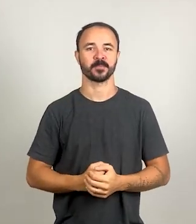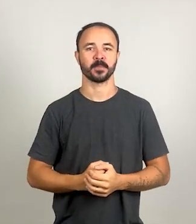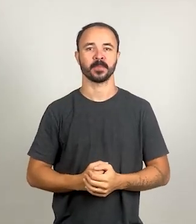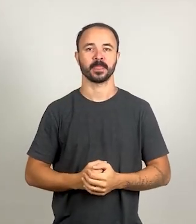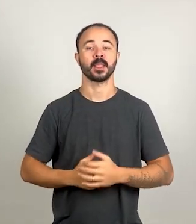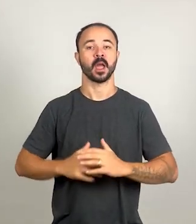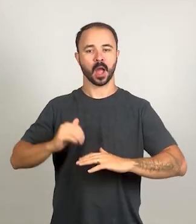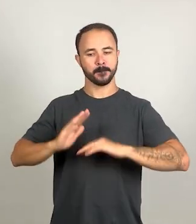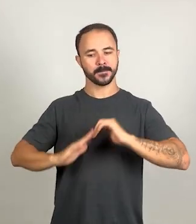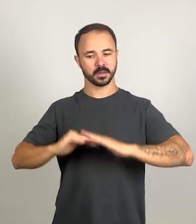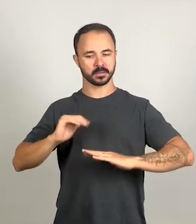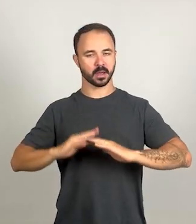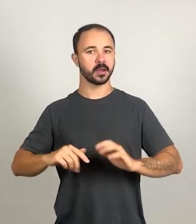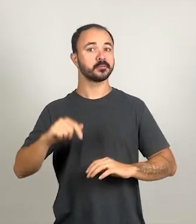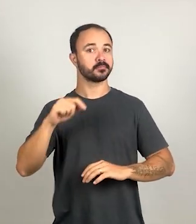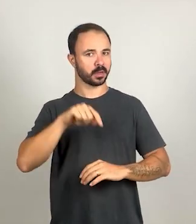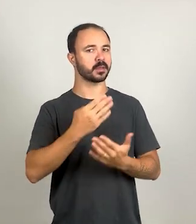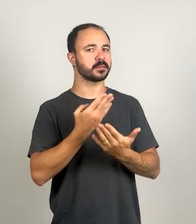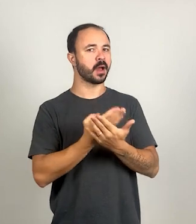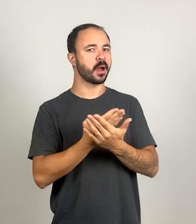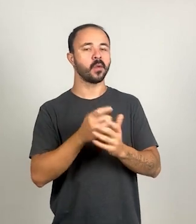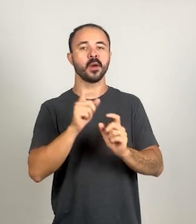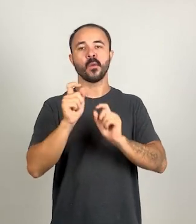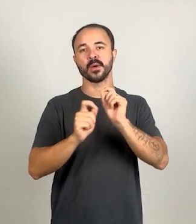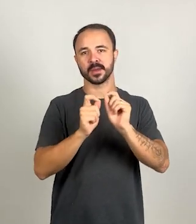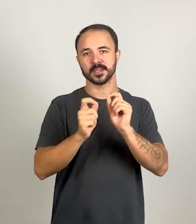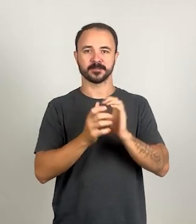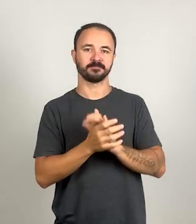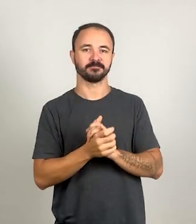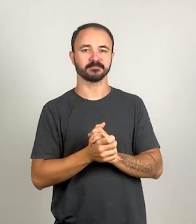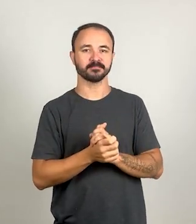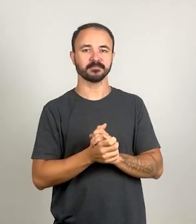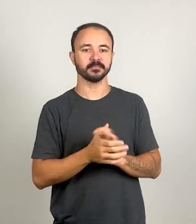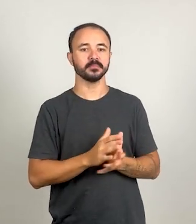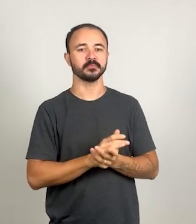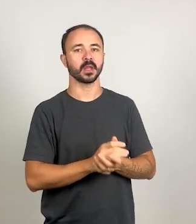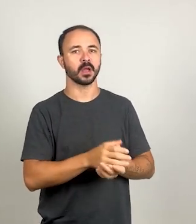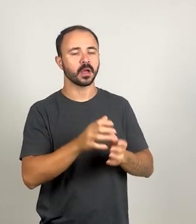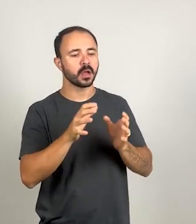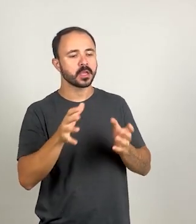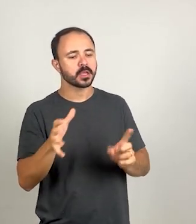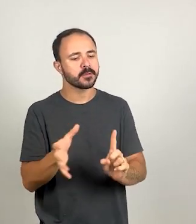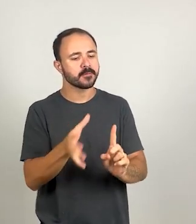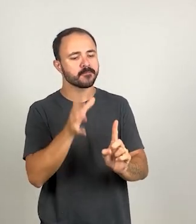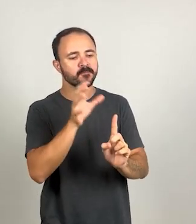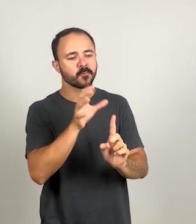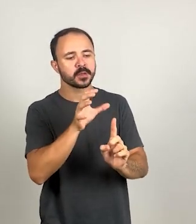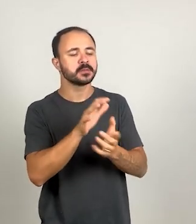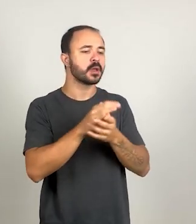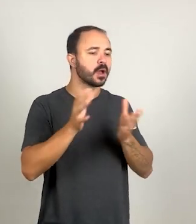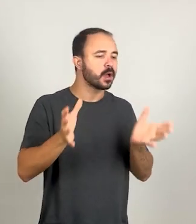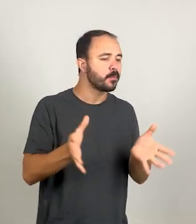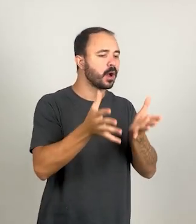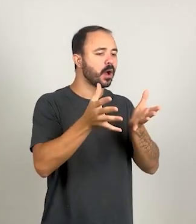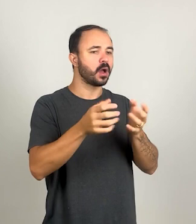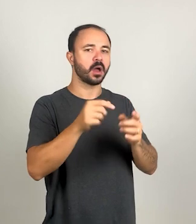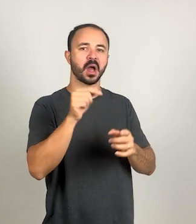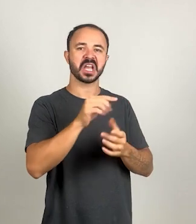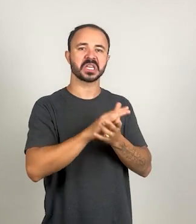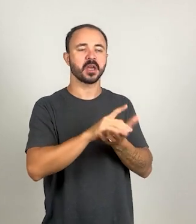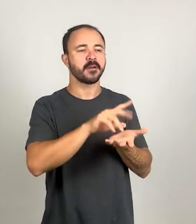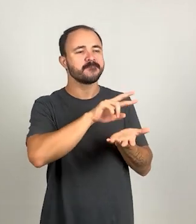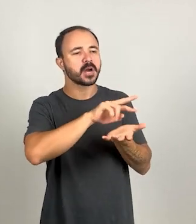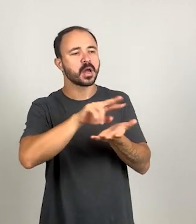as habilidades a serem trabalhadas serão inferir a presença de valores sociais culturais e humanos e de